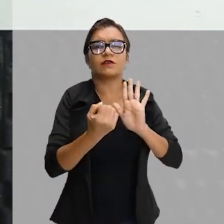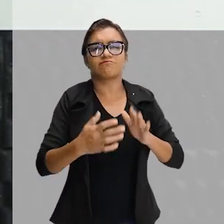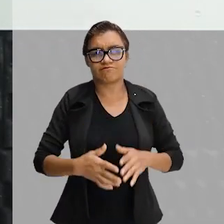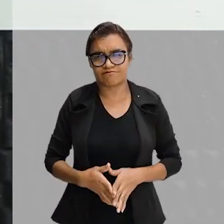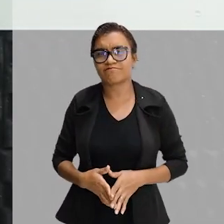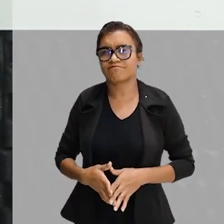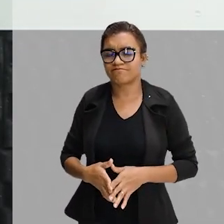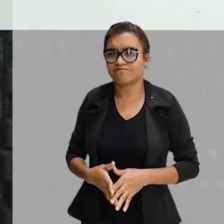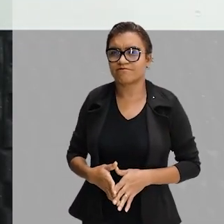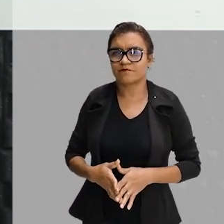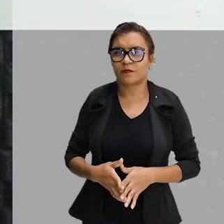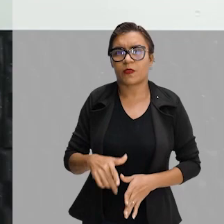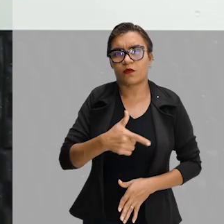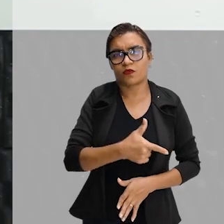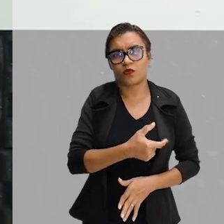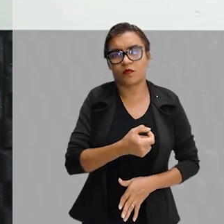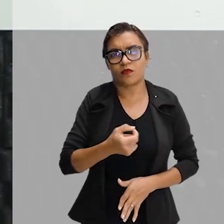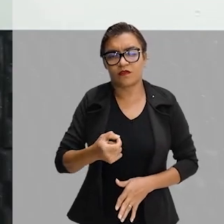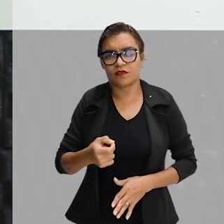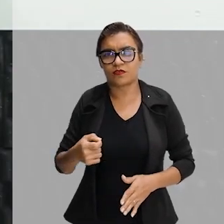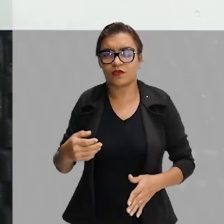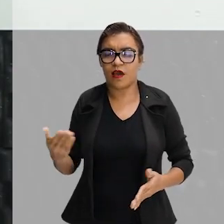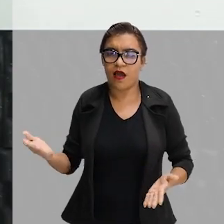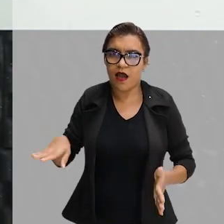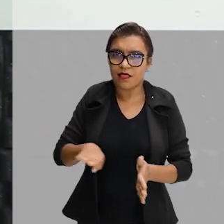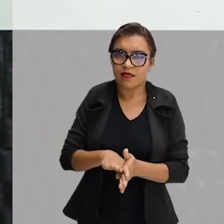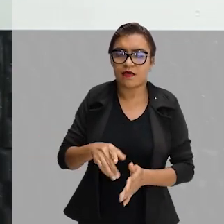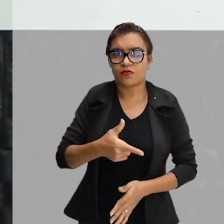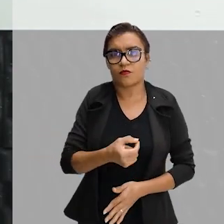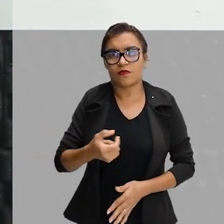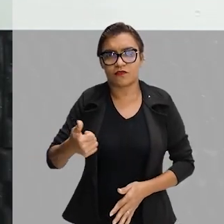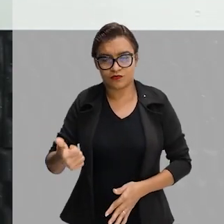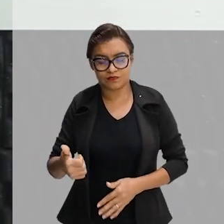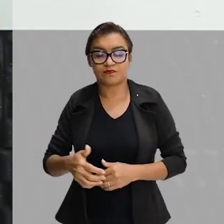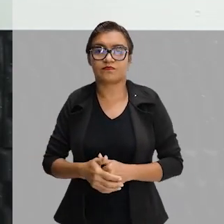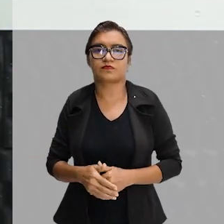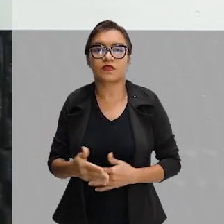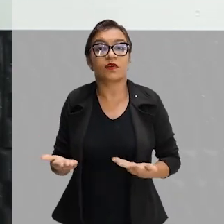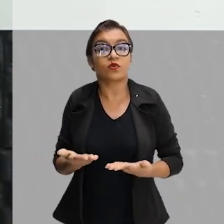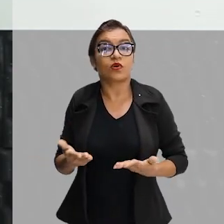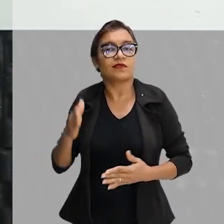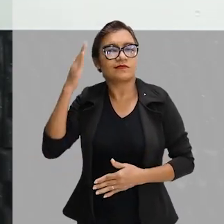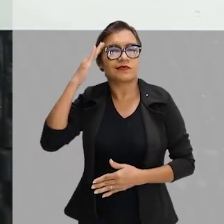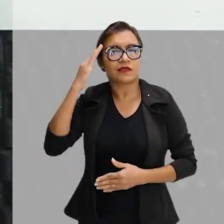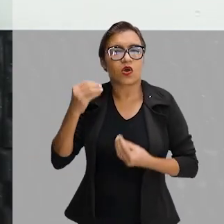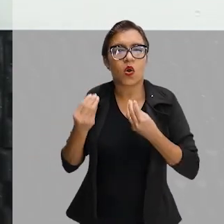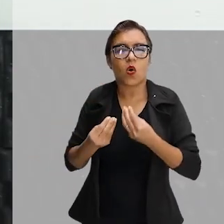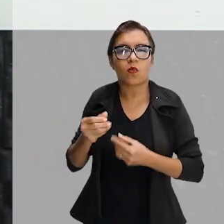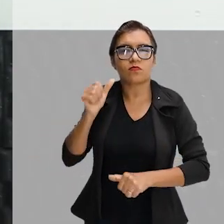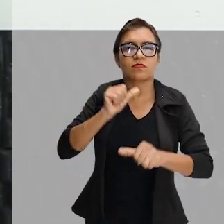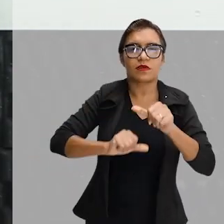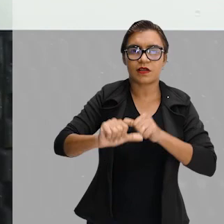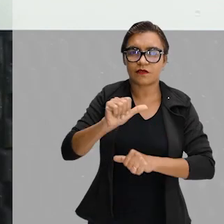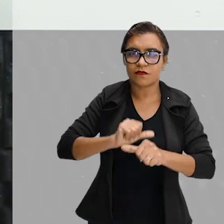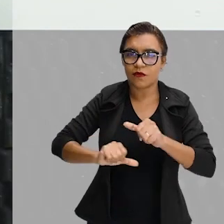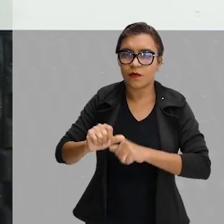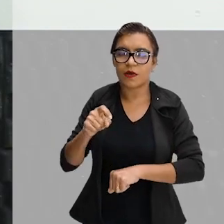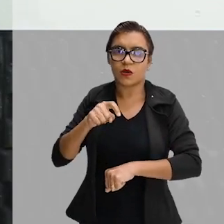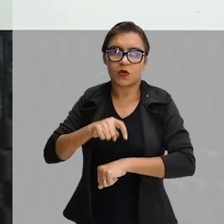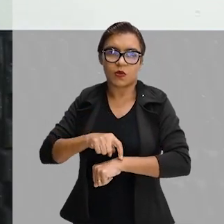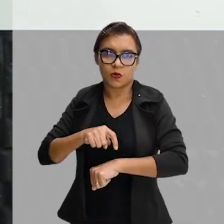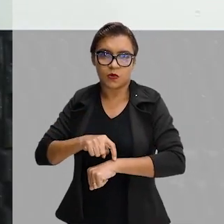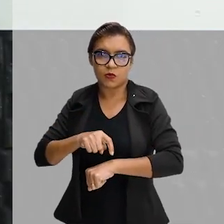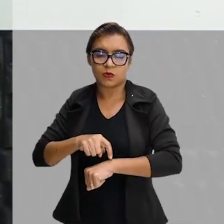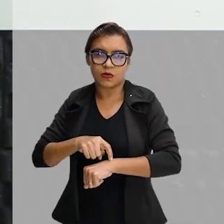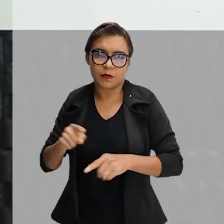de 2020 para cá. Mas vamos lá, vamos com calma, vamos aprender, vamos transformar para que a gente faça disso um tempo muito curto da